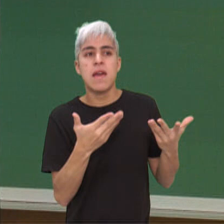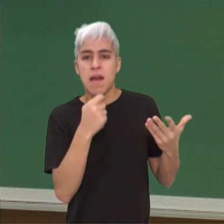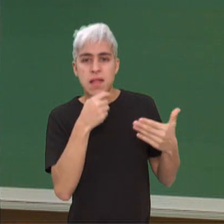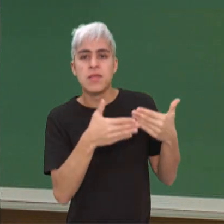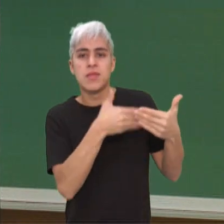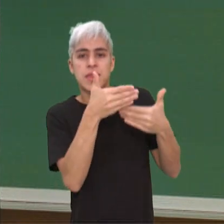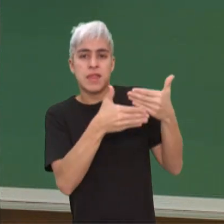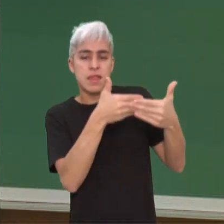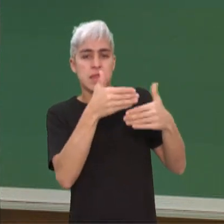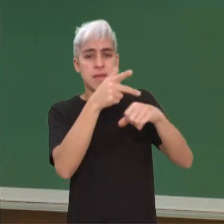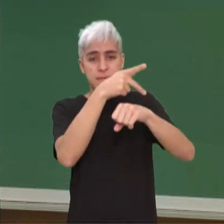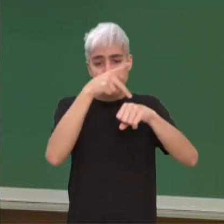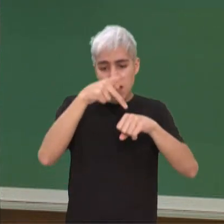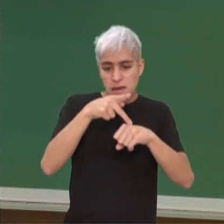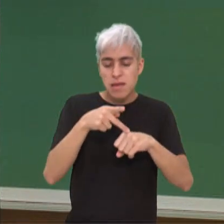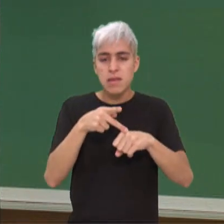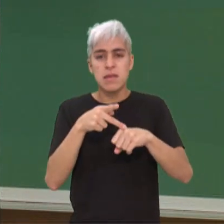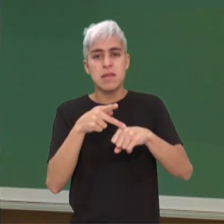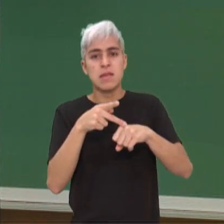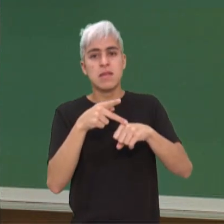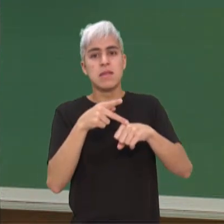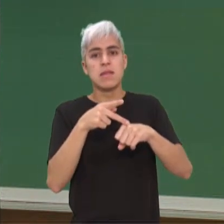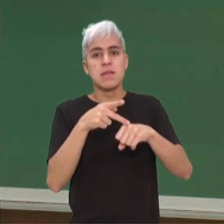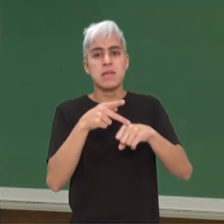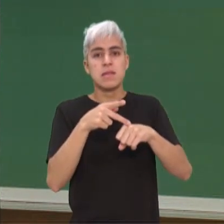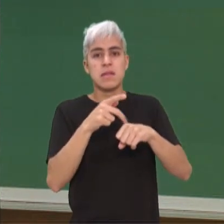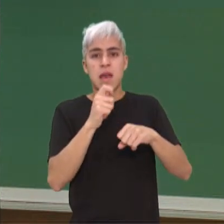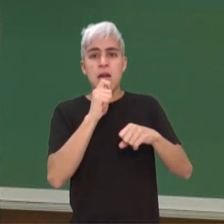desenvolvidas e as nações emergentes, as nações também